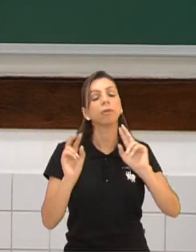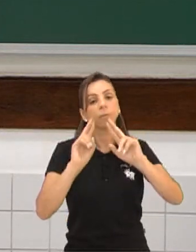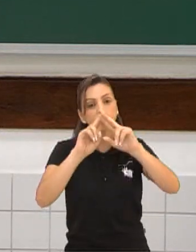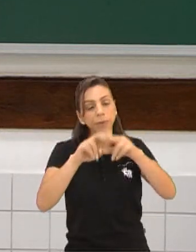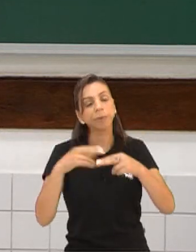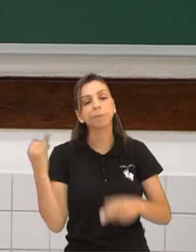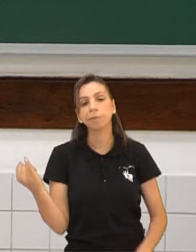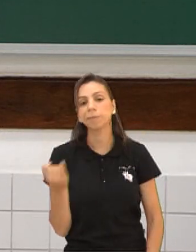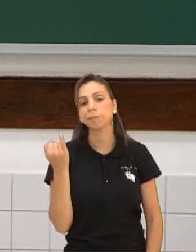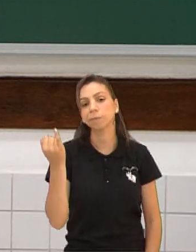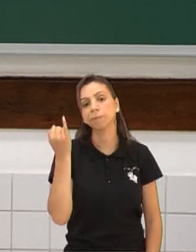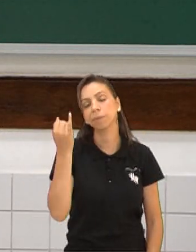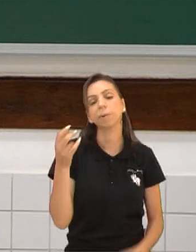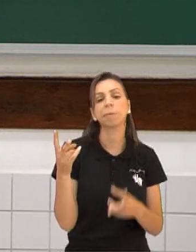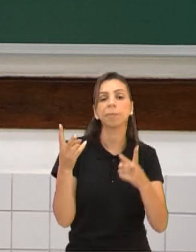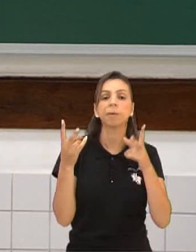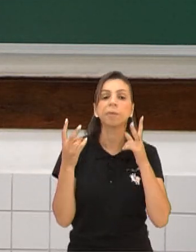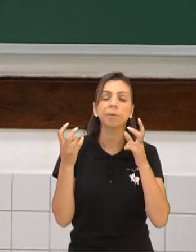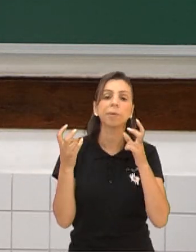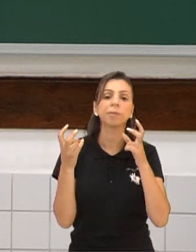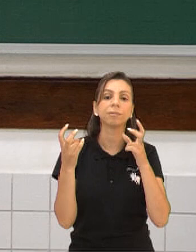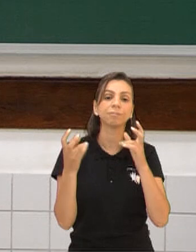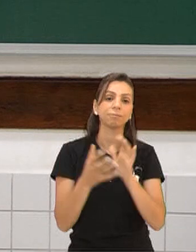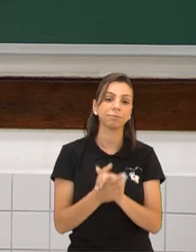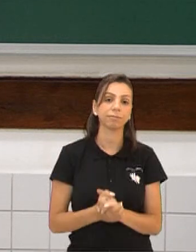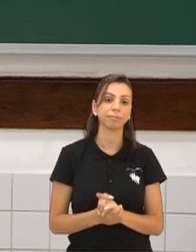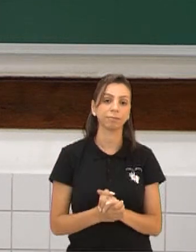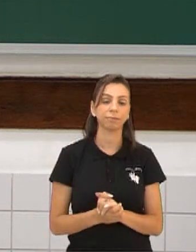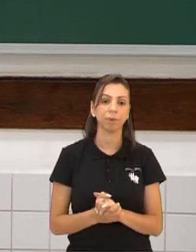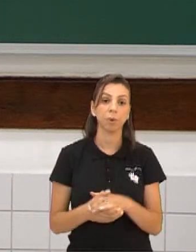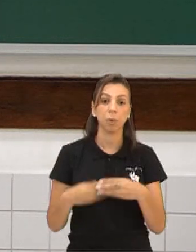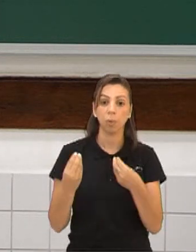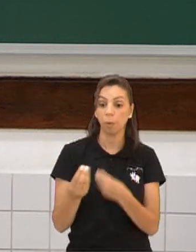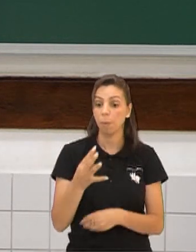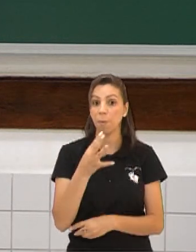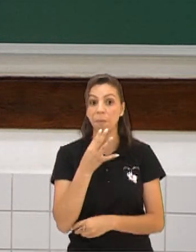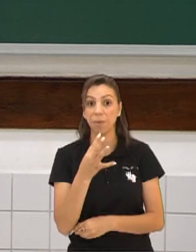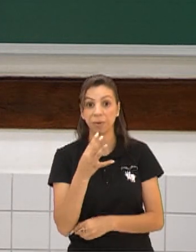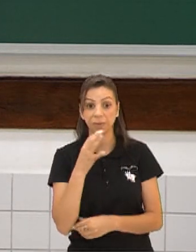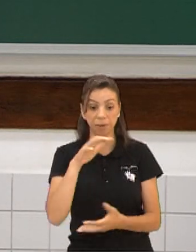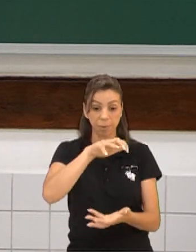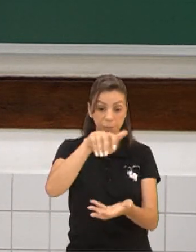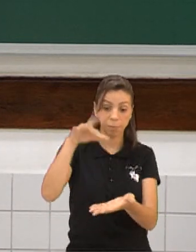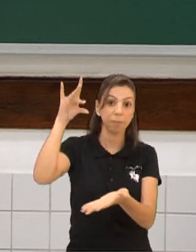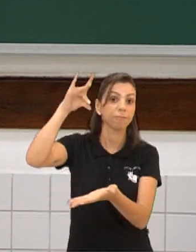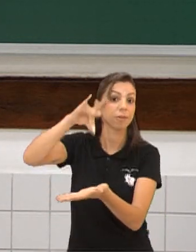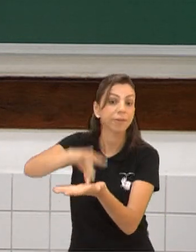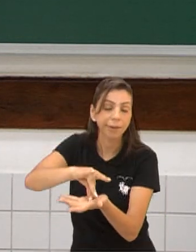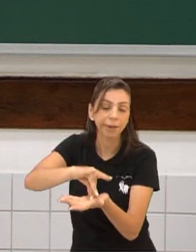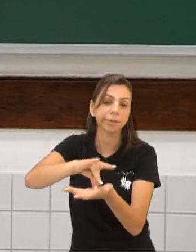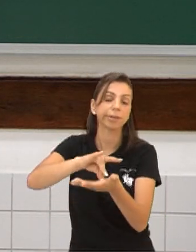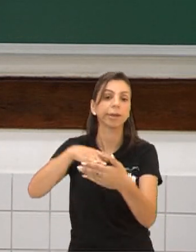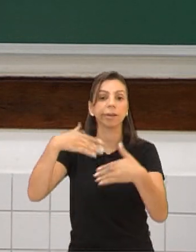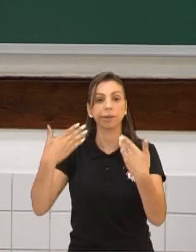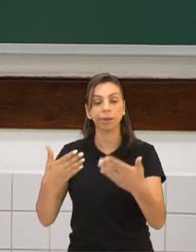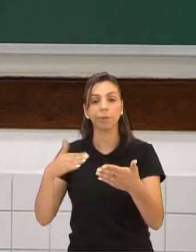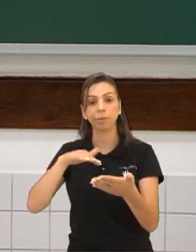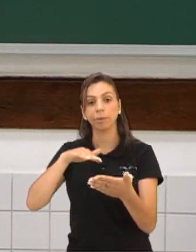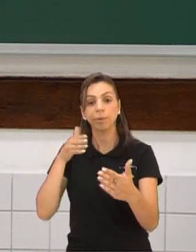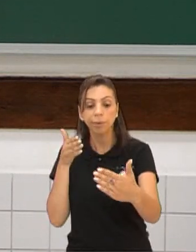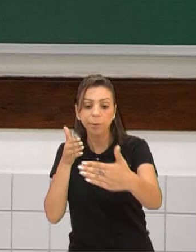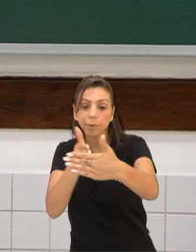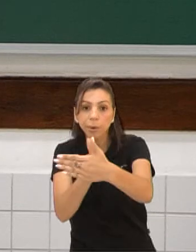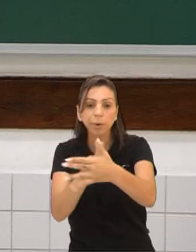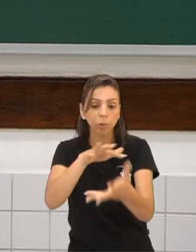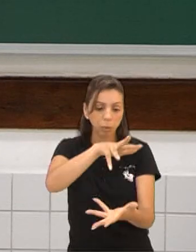importante que a gente perceba que isso é o como conhecemos o mundo. Ou seja, a nossa limitação em dizer o que